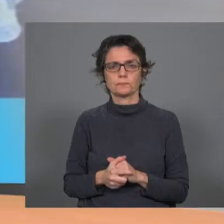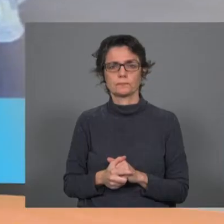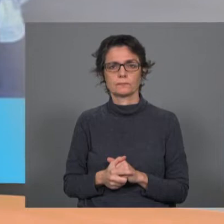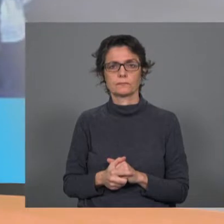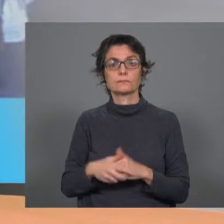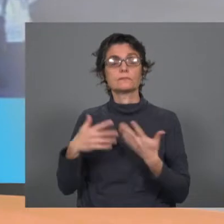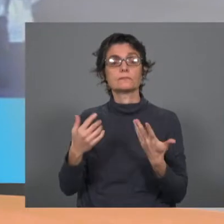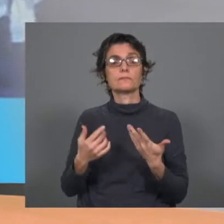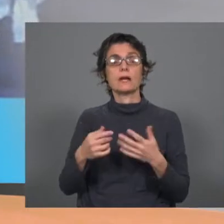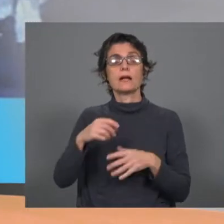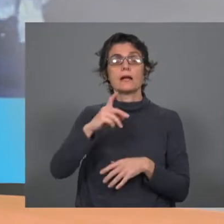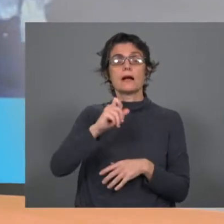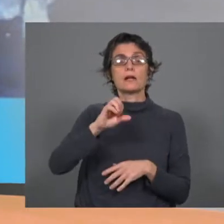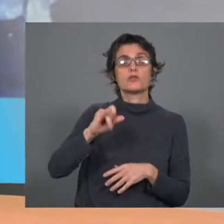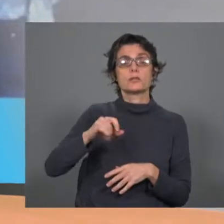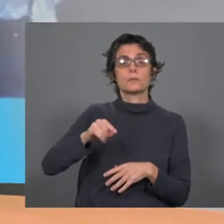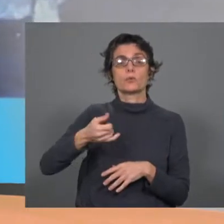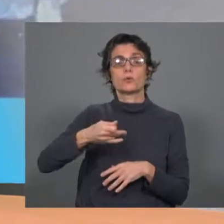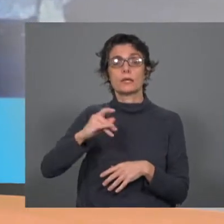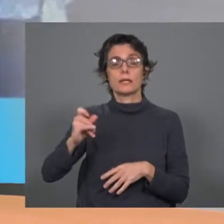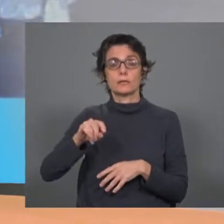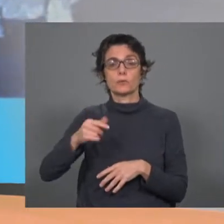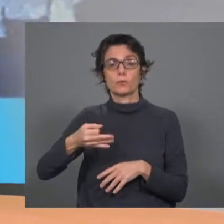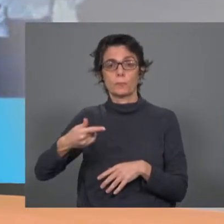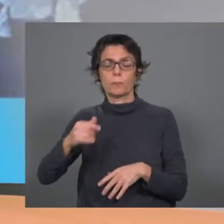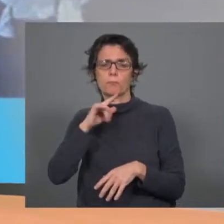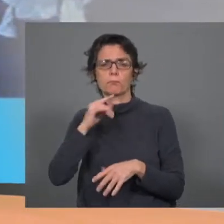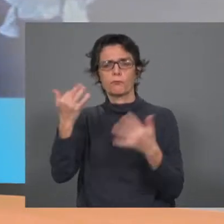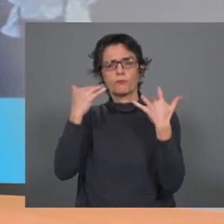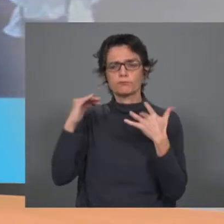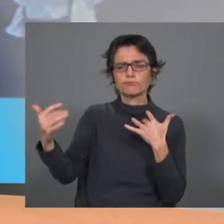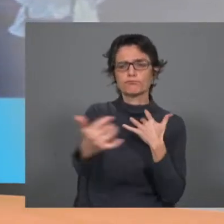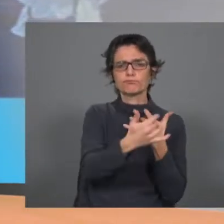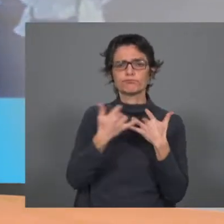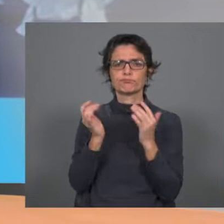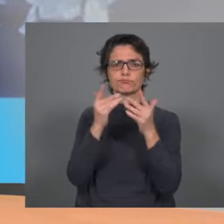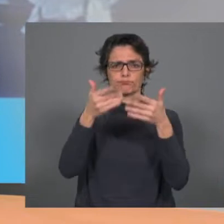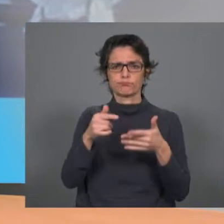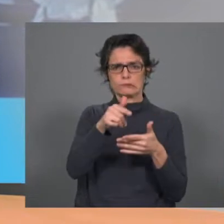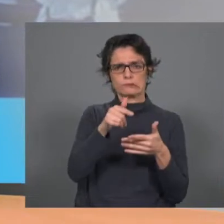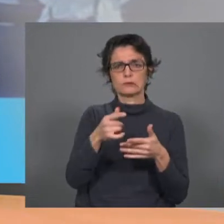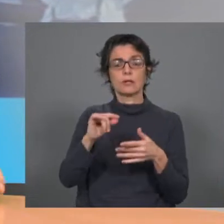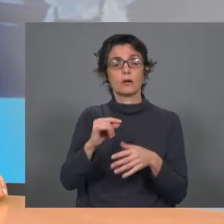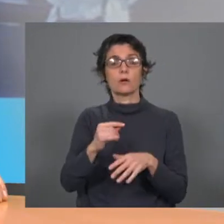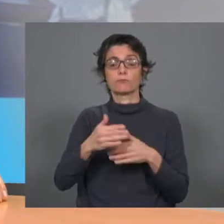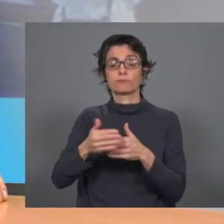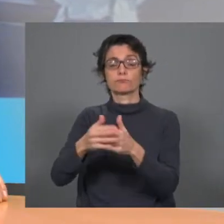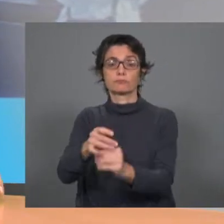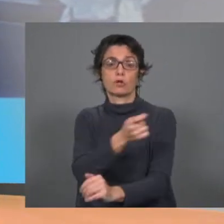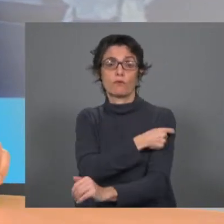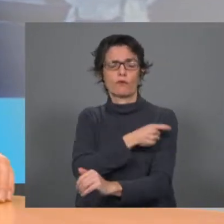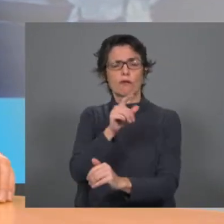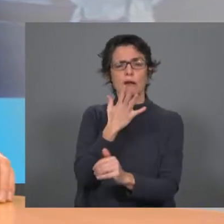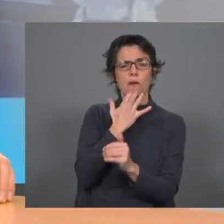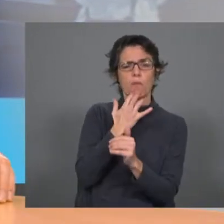Em agência.eclesia.pt pode encontrar toda a informação atualizada. Agora o processo de vacinação e os precalços